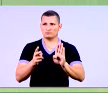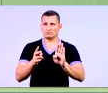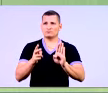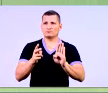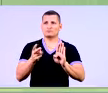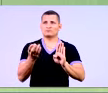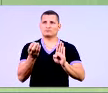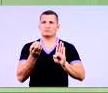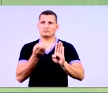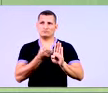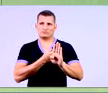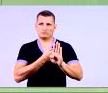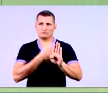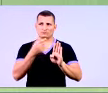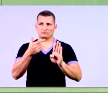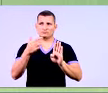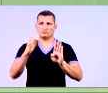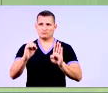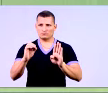20